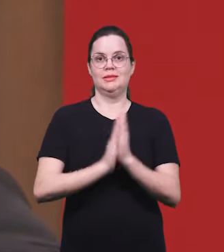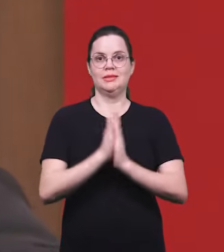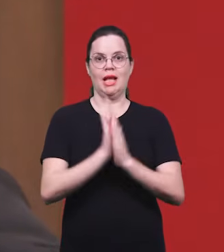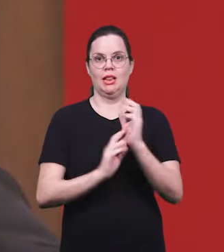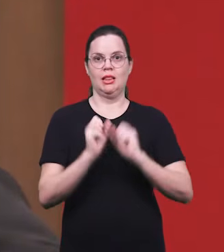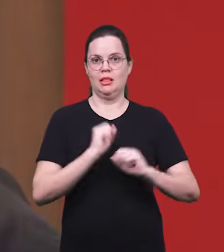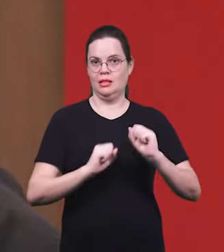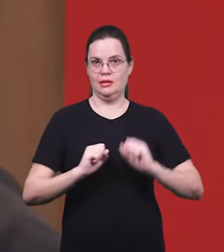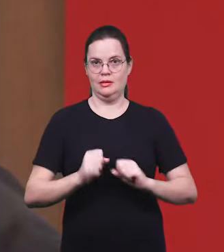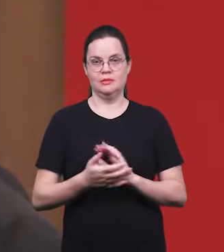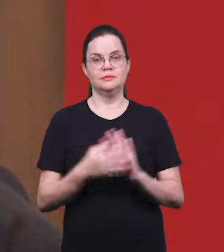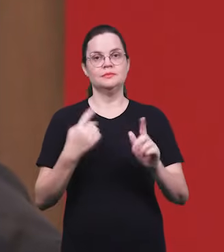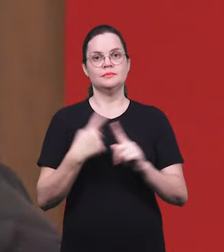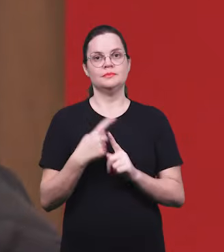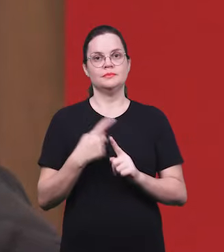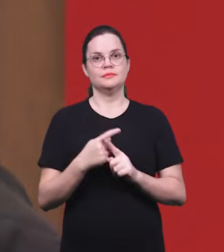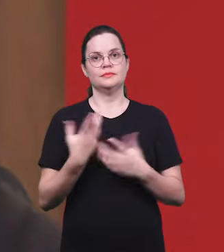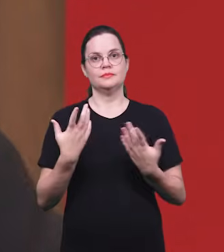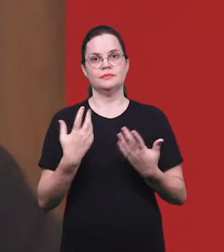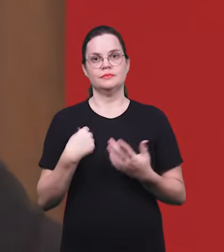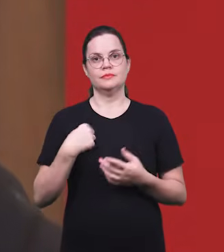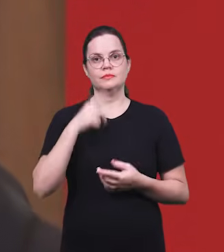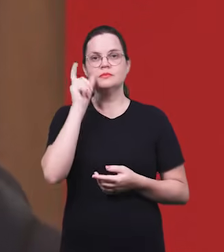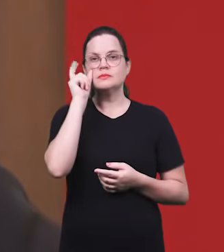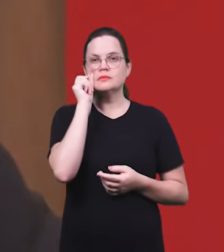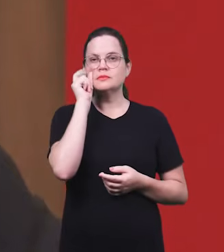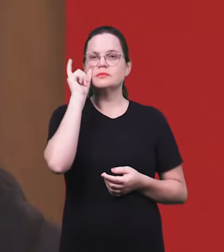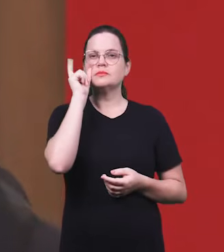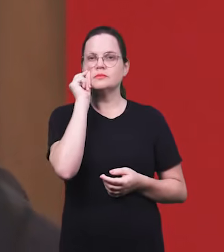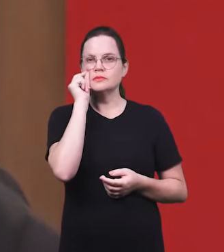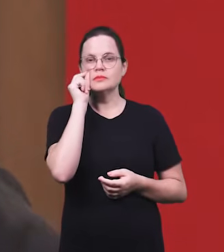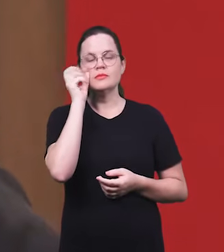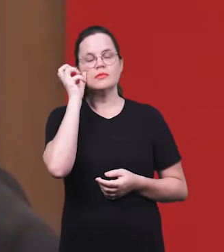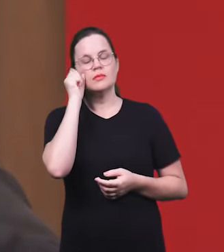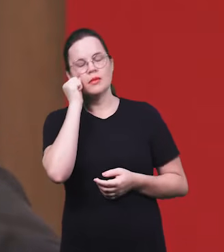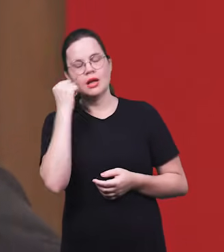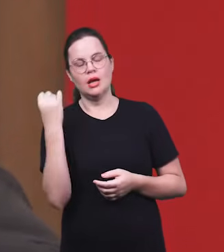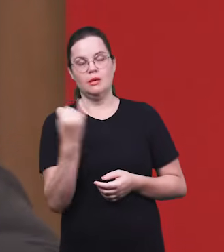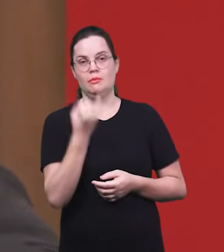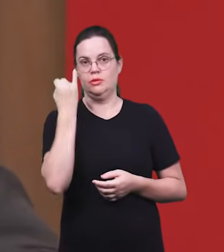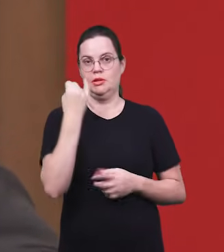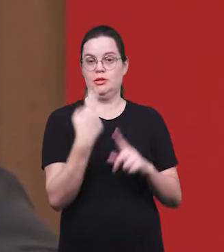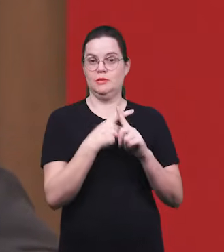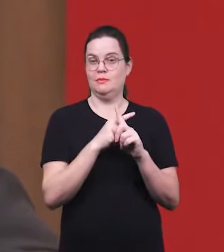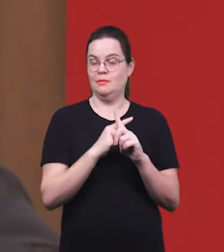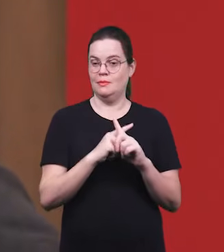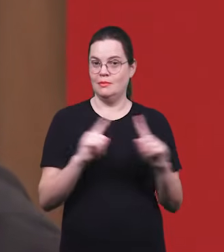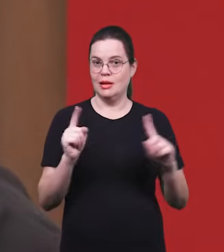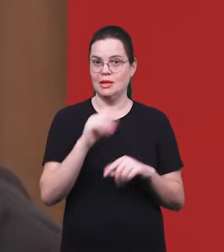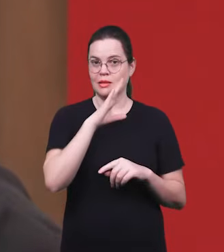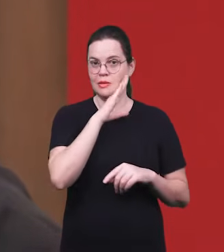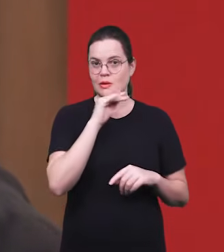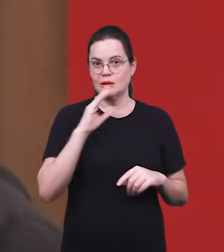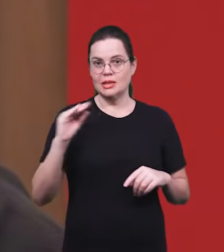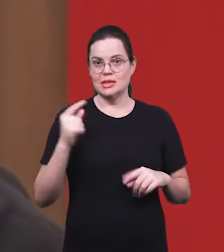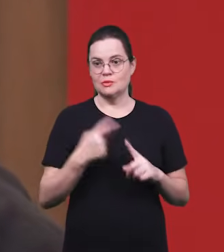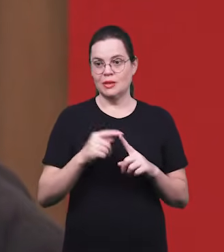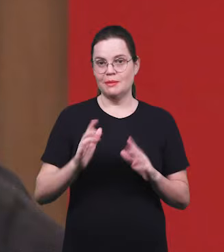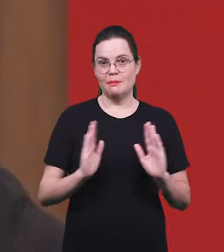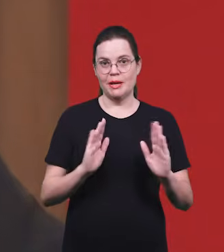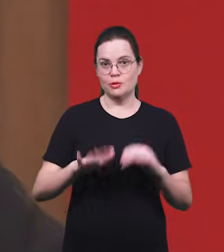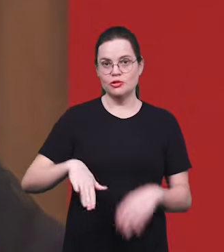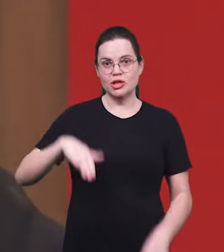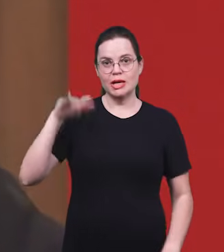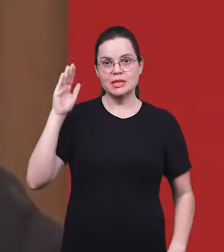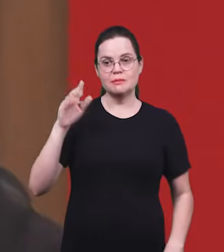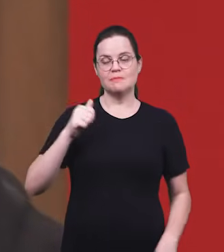pela ansiedade. Porque o sono, para todos nós, ele é extremamente importante, mas para um adolescente que está em fase